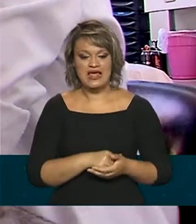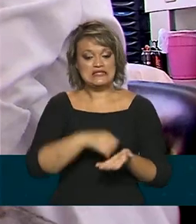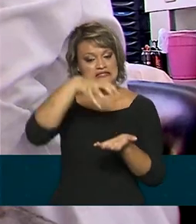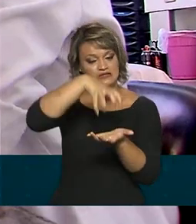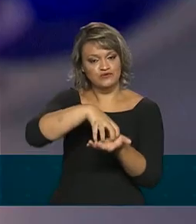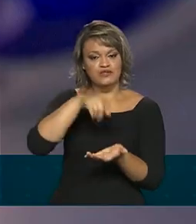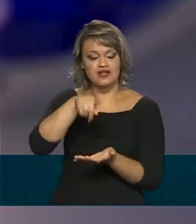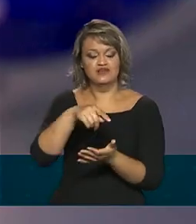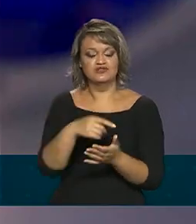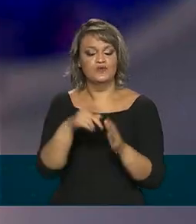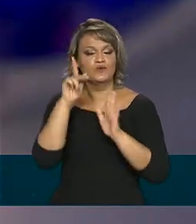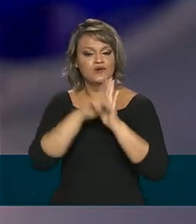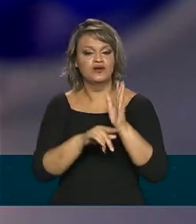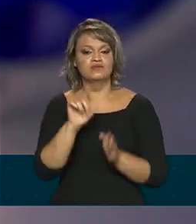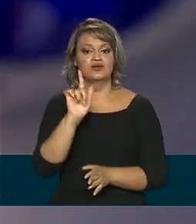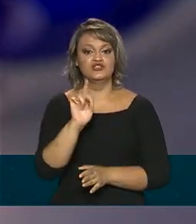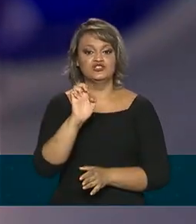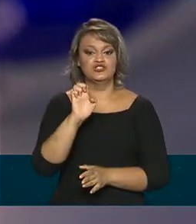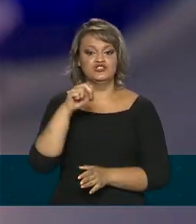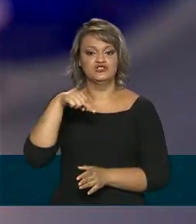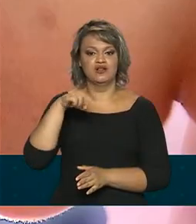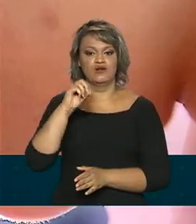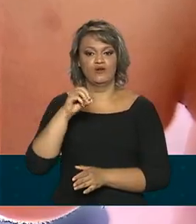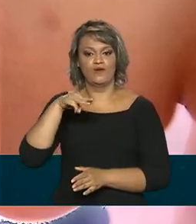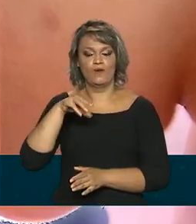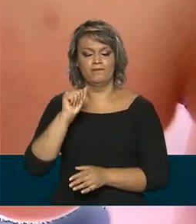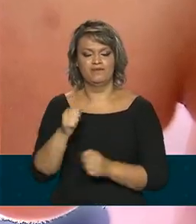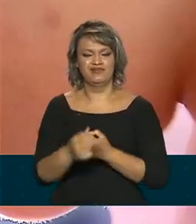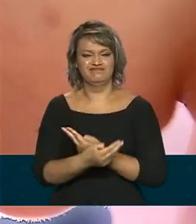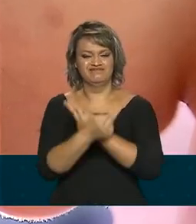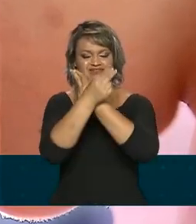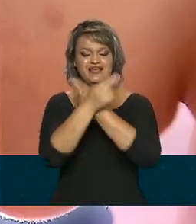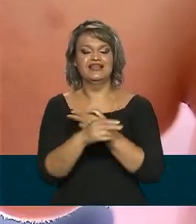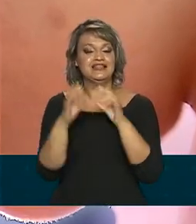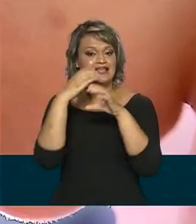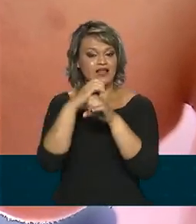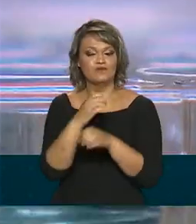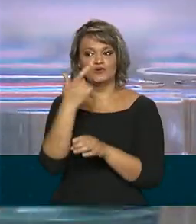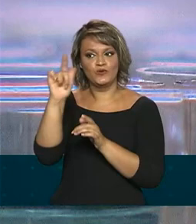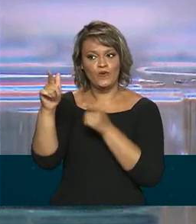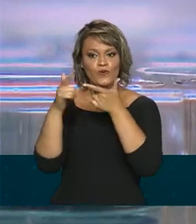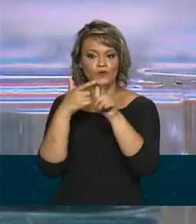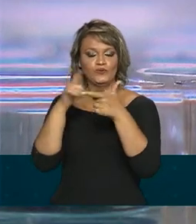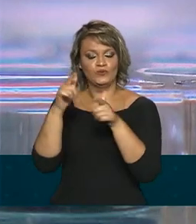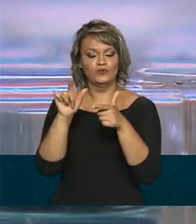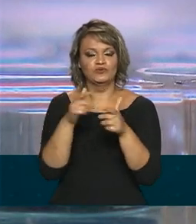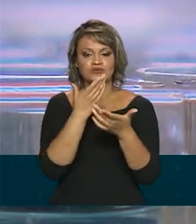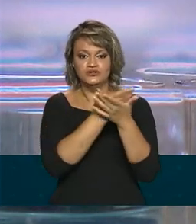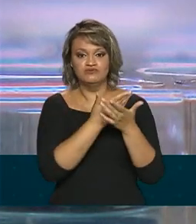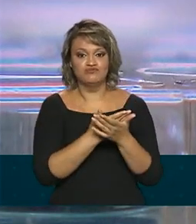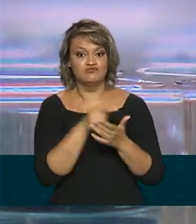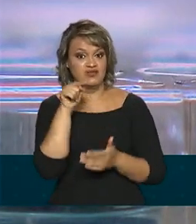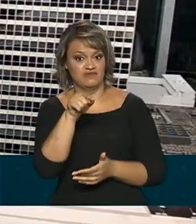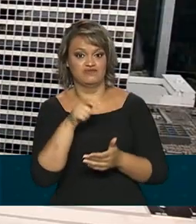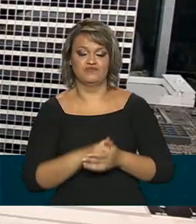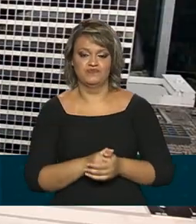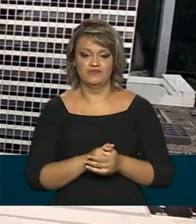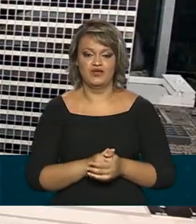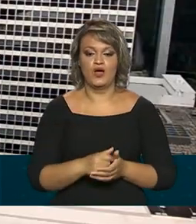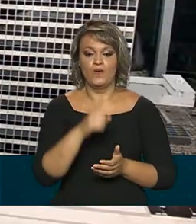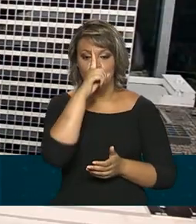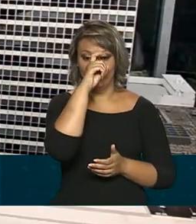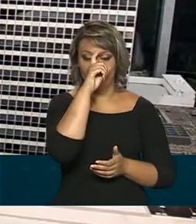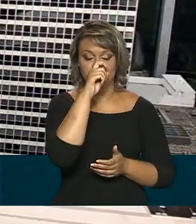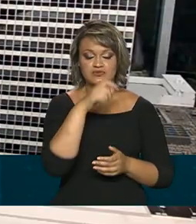do programa Genoma que já possui outros dois laboratórios de sequenciamento genômico no país um